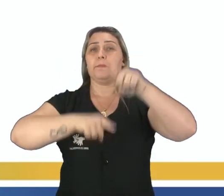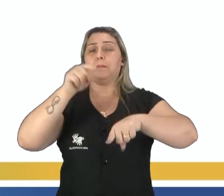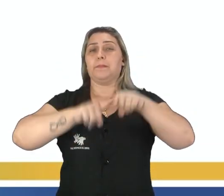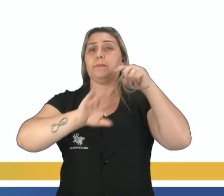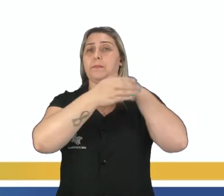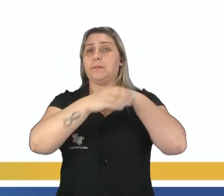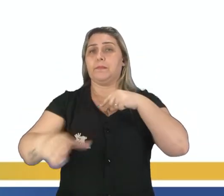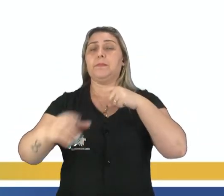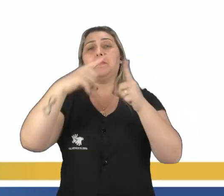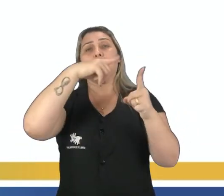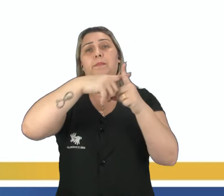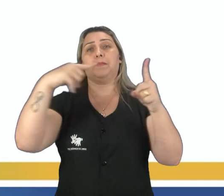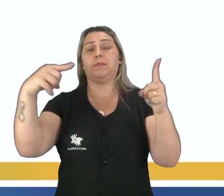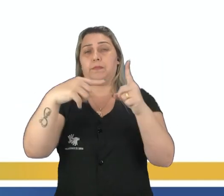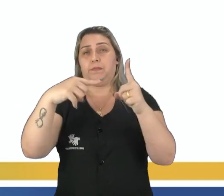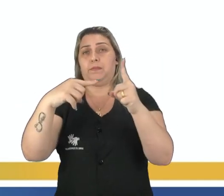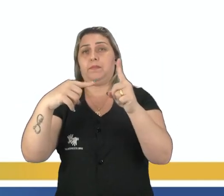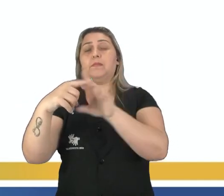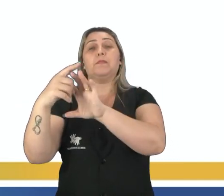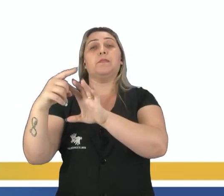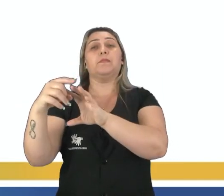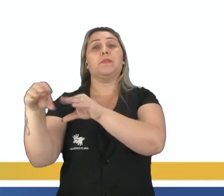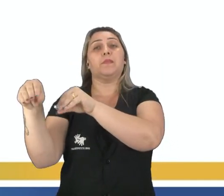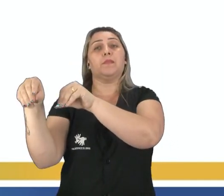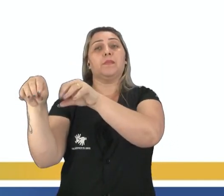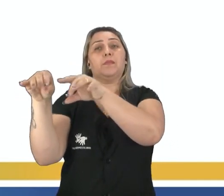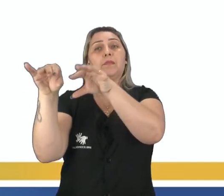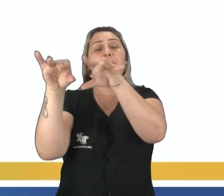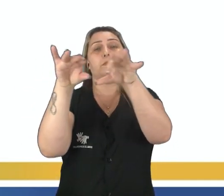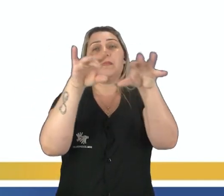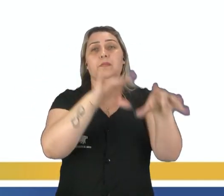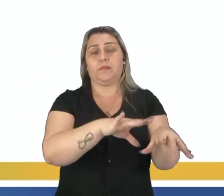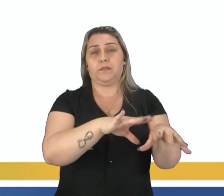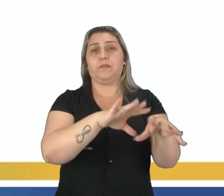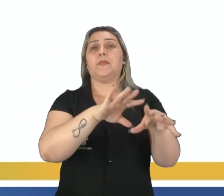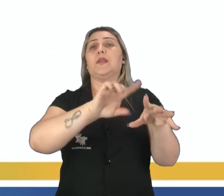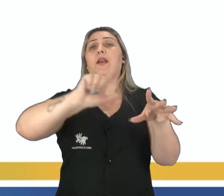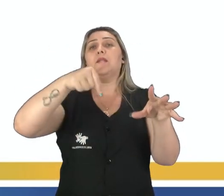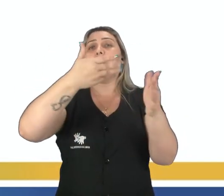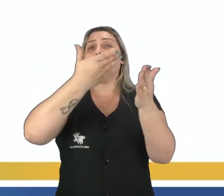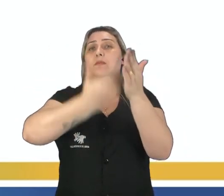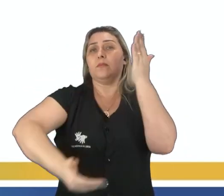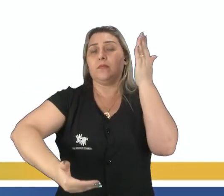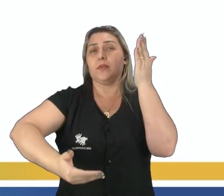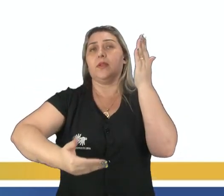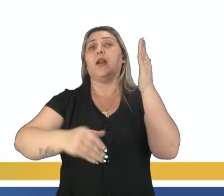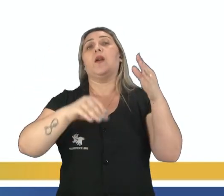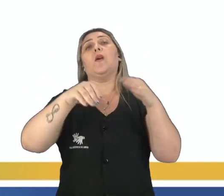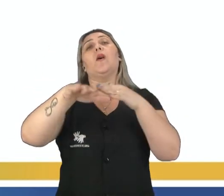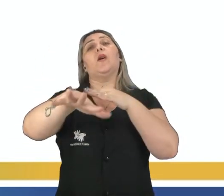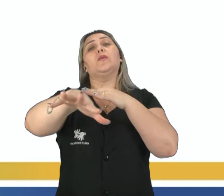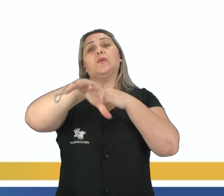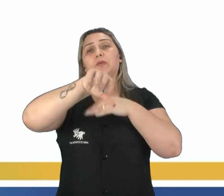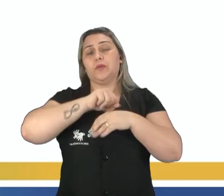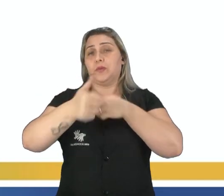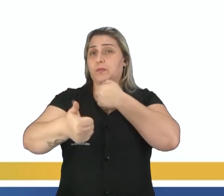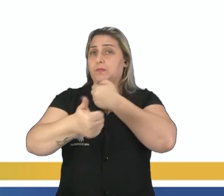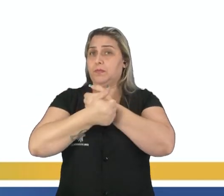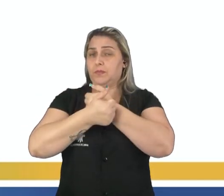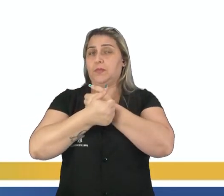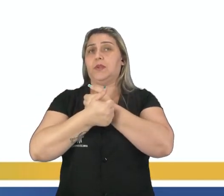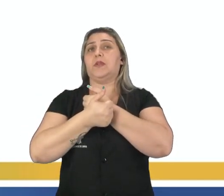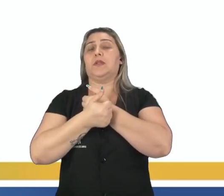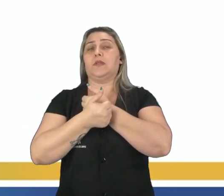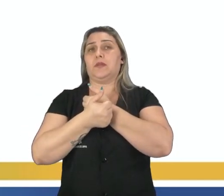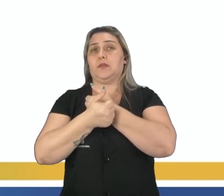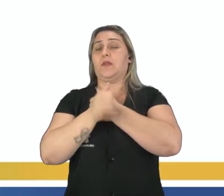de sinais opostos vão para aquele lado e as que ficaram do outro lado serão aterradas. Quando tira esse corpo de perto, então